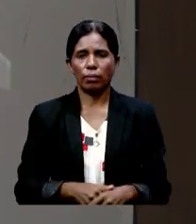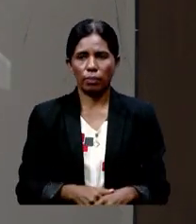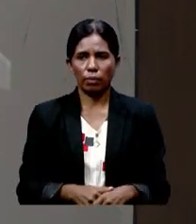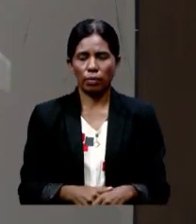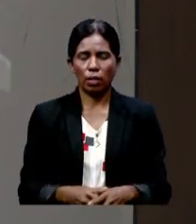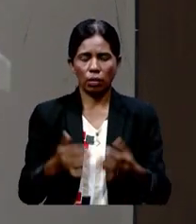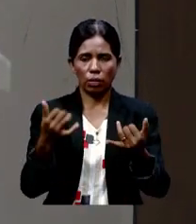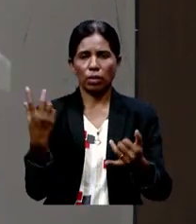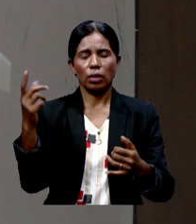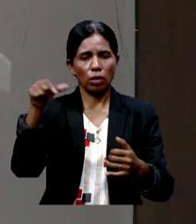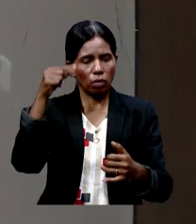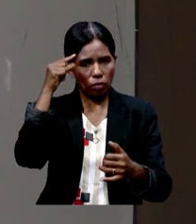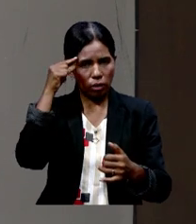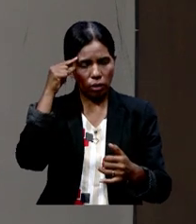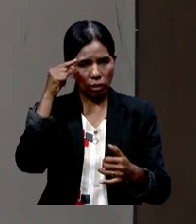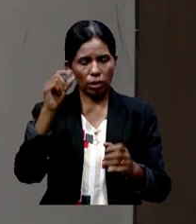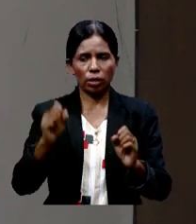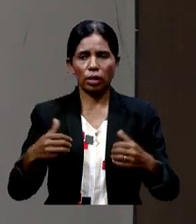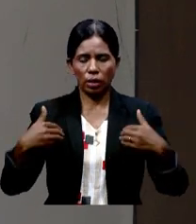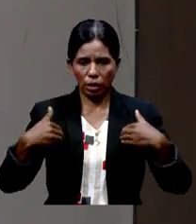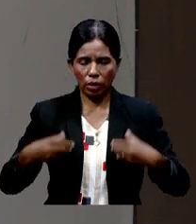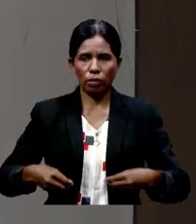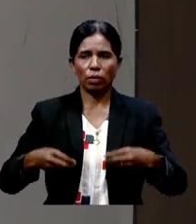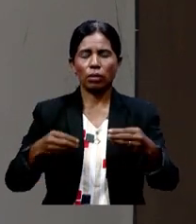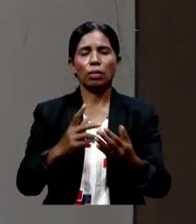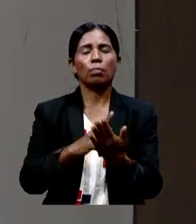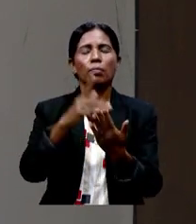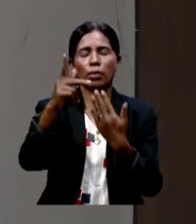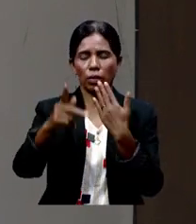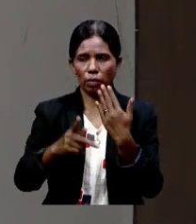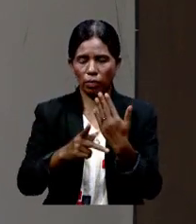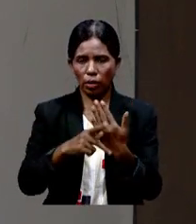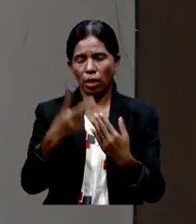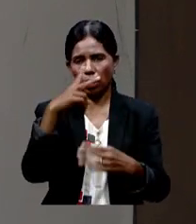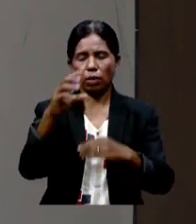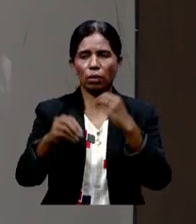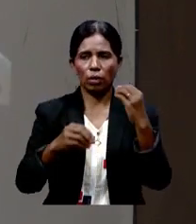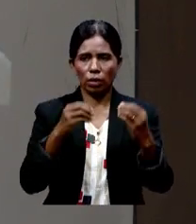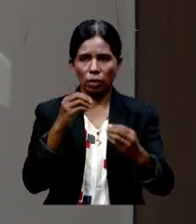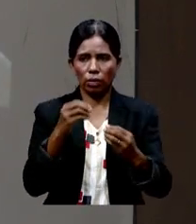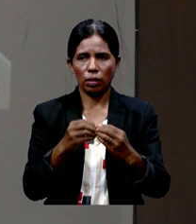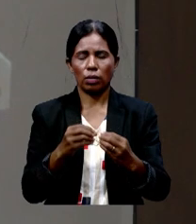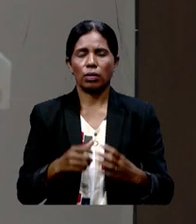naquela altura, o governo tinha dito o seu programa para resolver durante